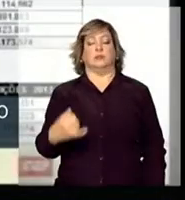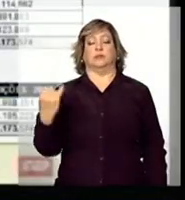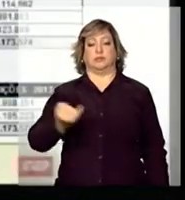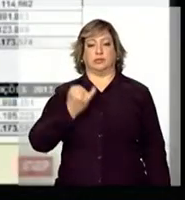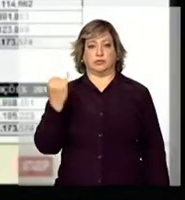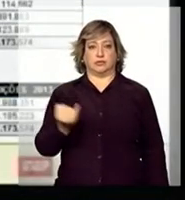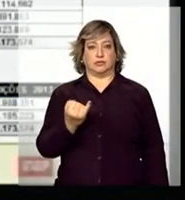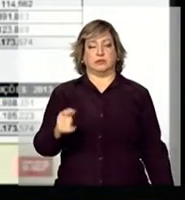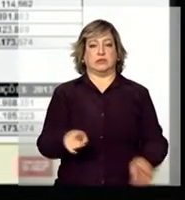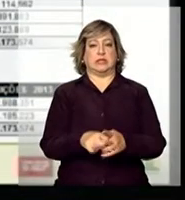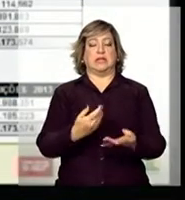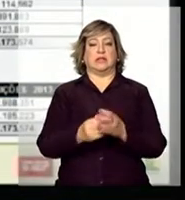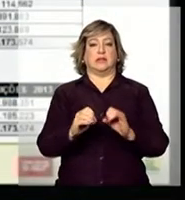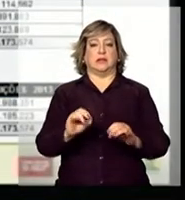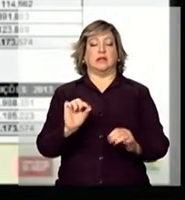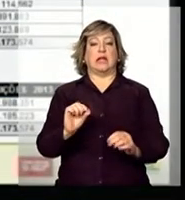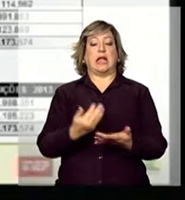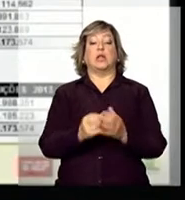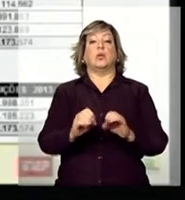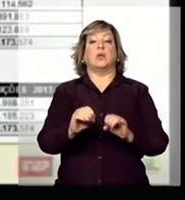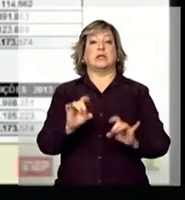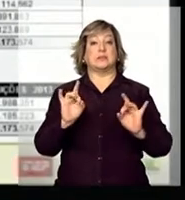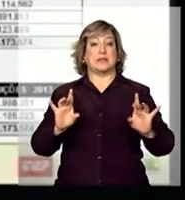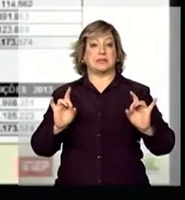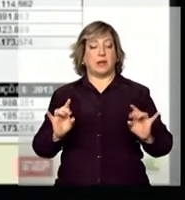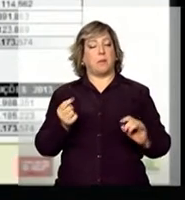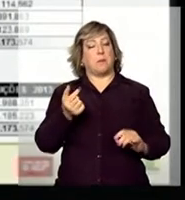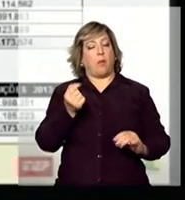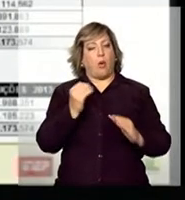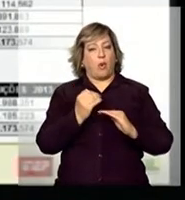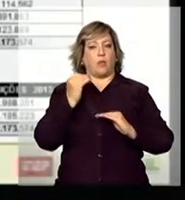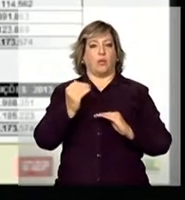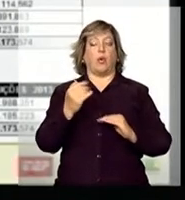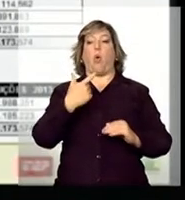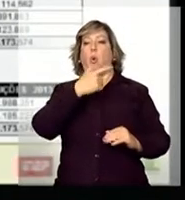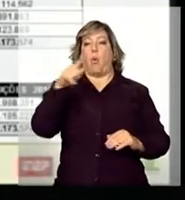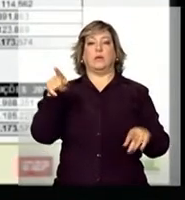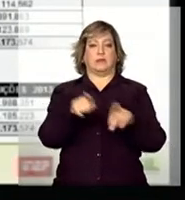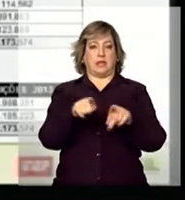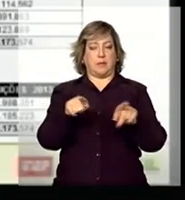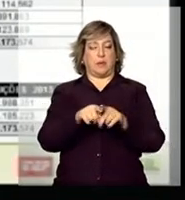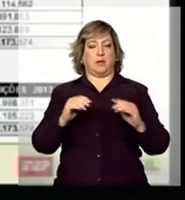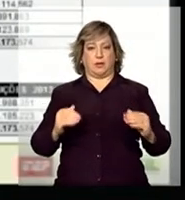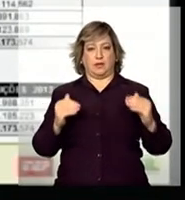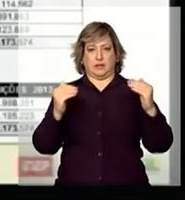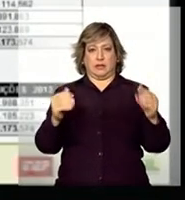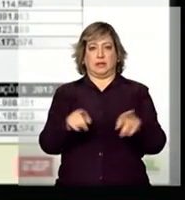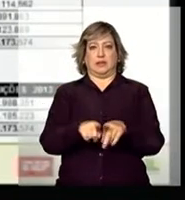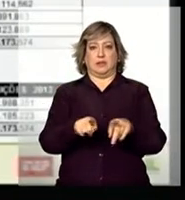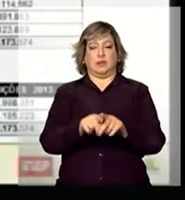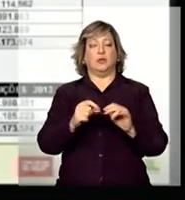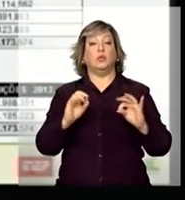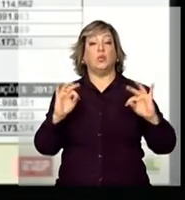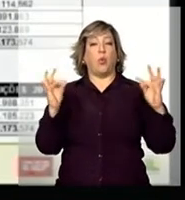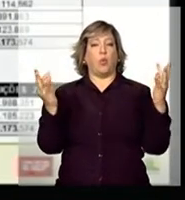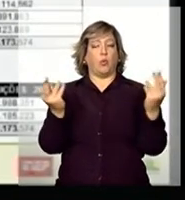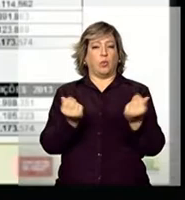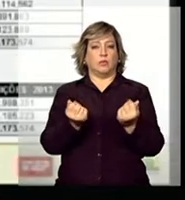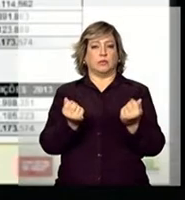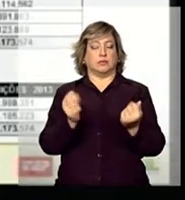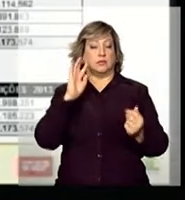ensino médio Educação Especial um pequeno crescimento e outros também um crescimento é o crescimento em todas as